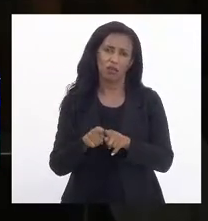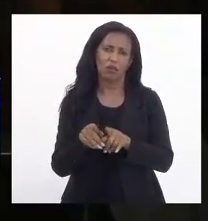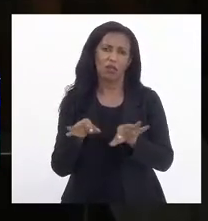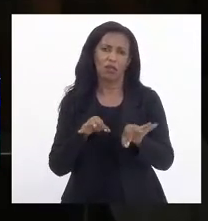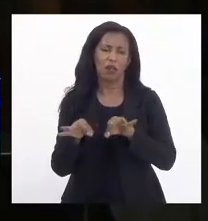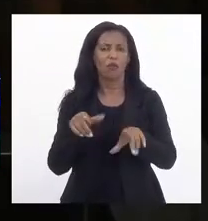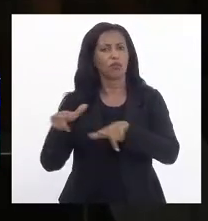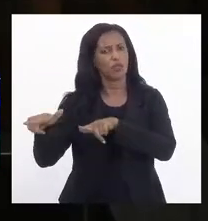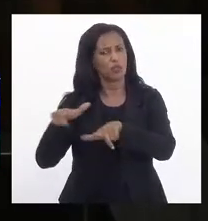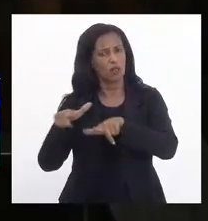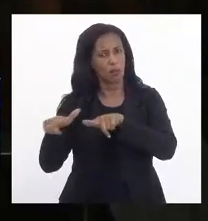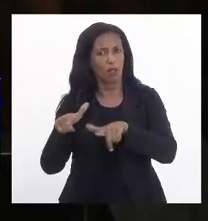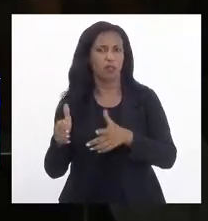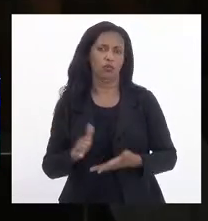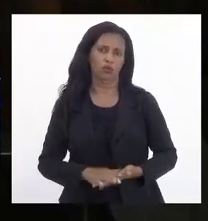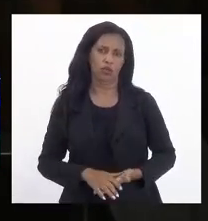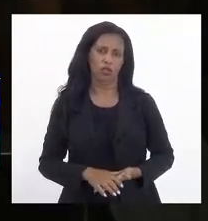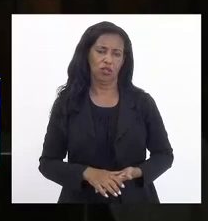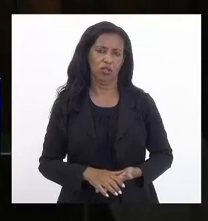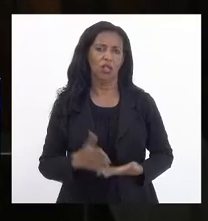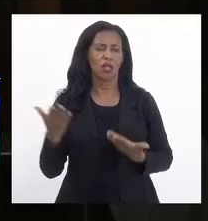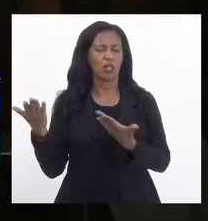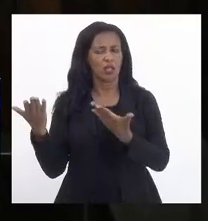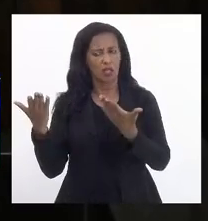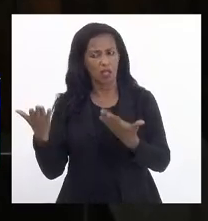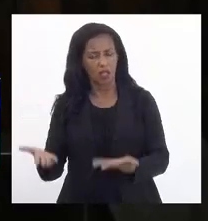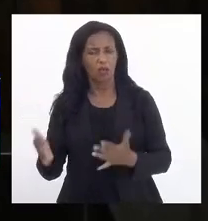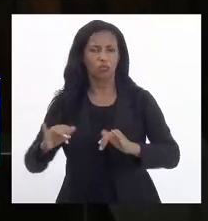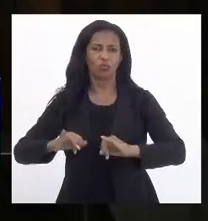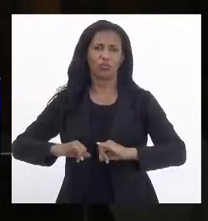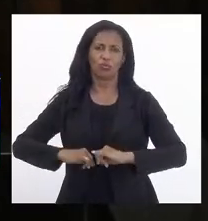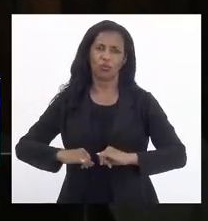de trabalhadores e trabalhadoras que estão sendo